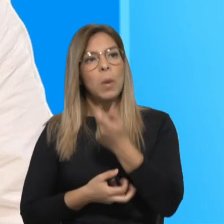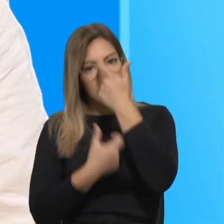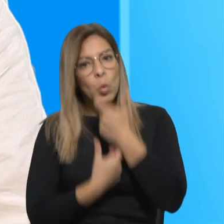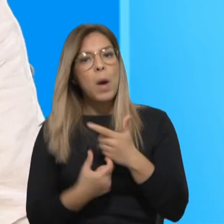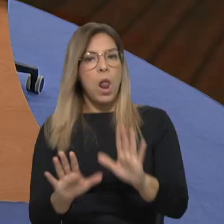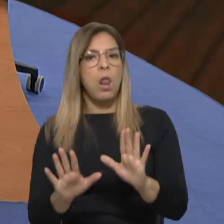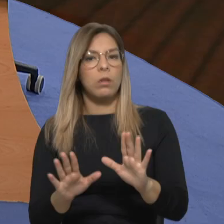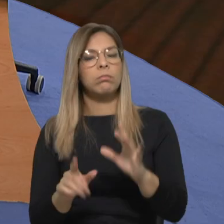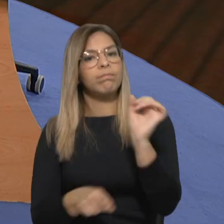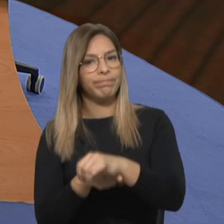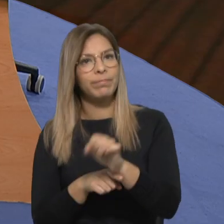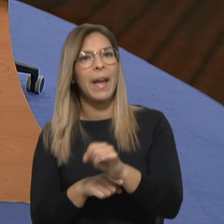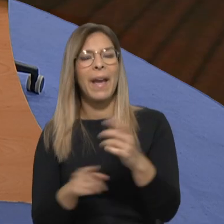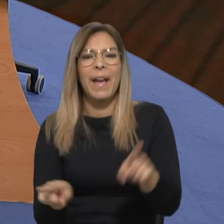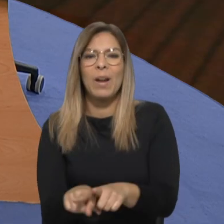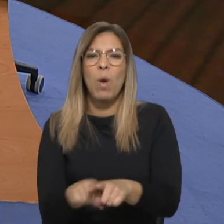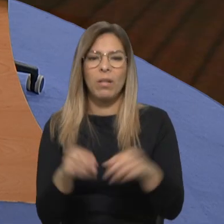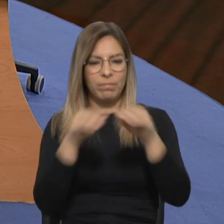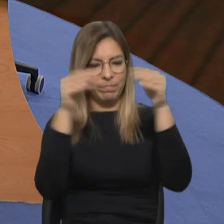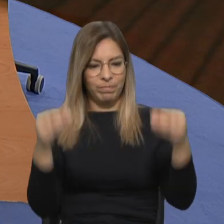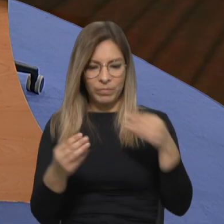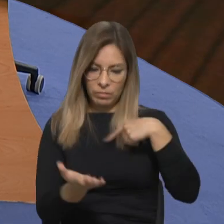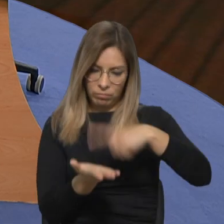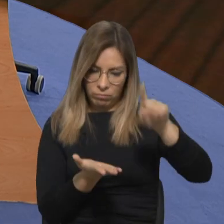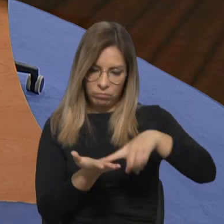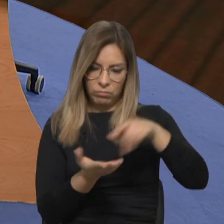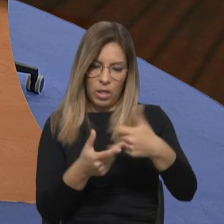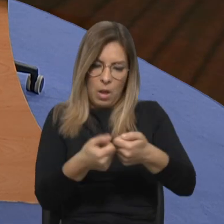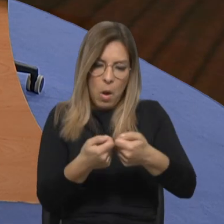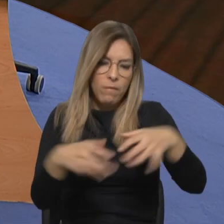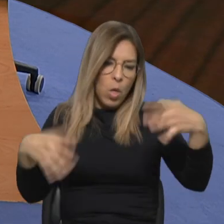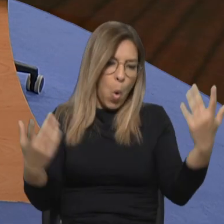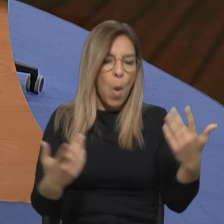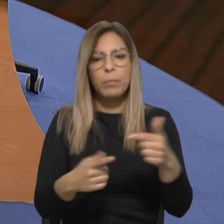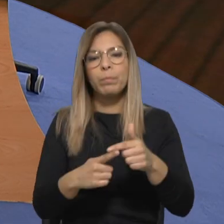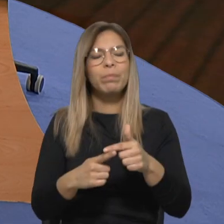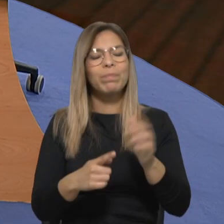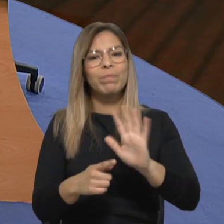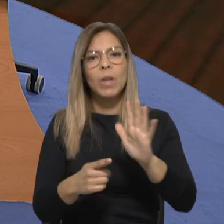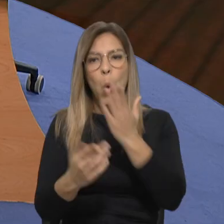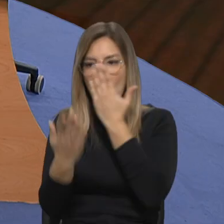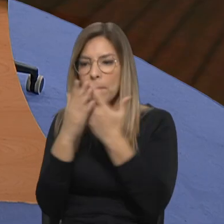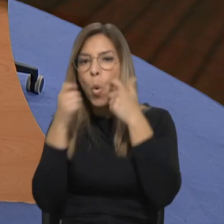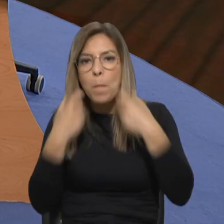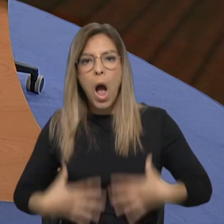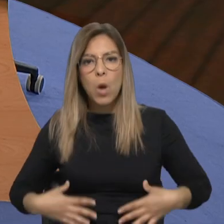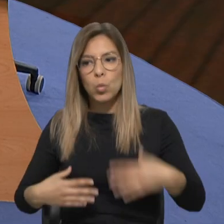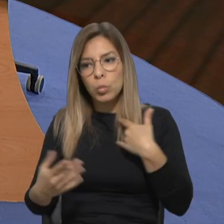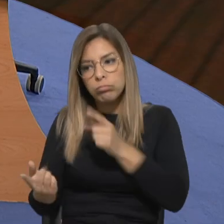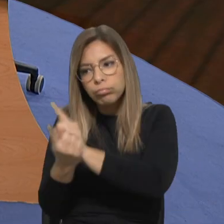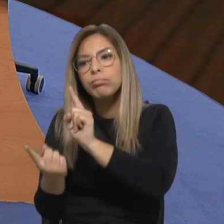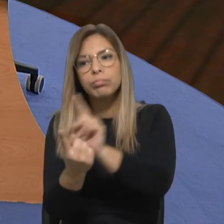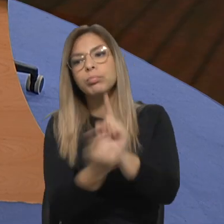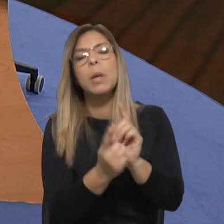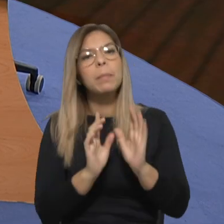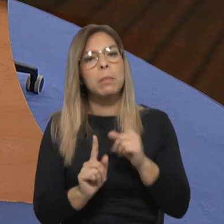Portanto, muito, A relação muito, é com o ecrã. Exatamente. E, portanto, isto é um aspecto que merece muito a nossa atenção neste contexto